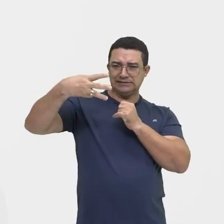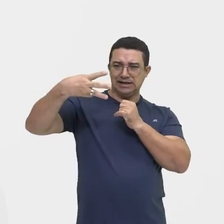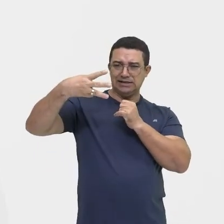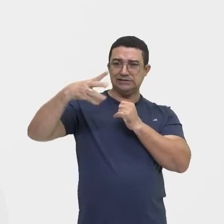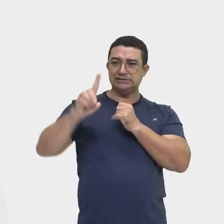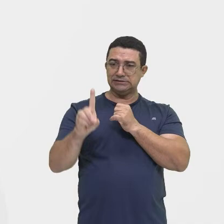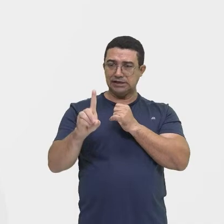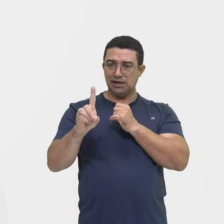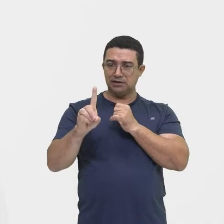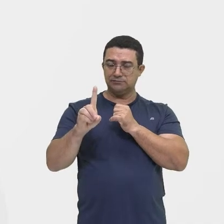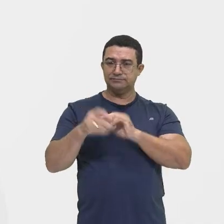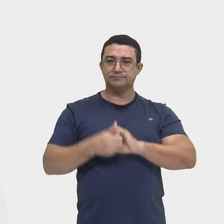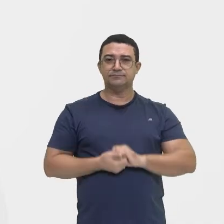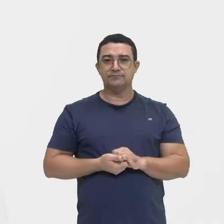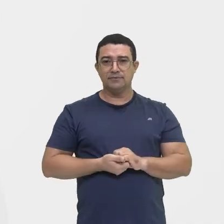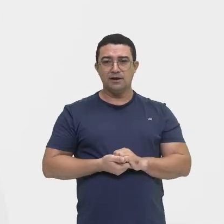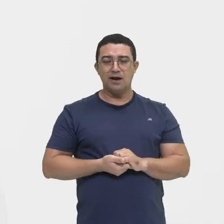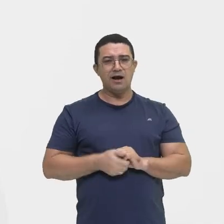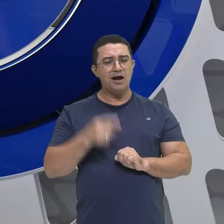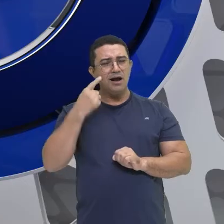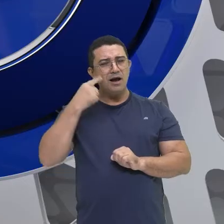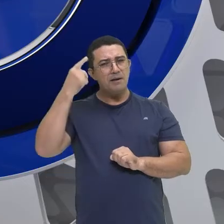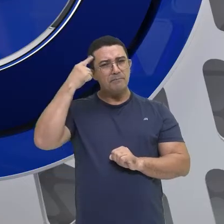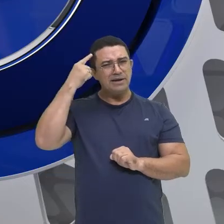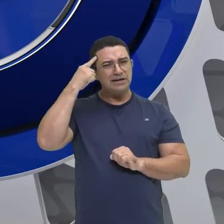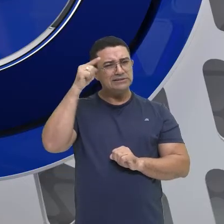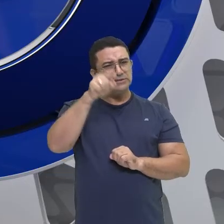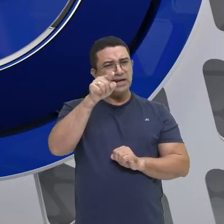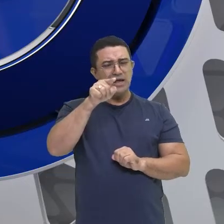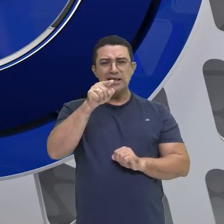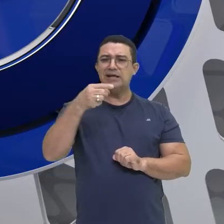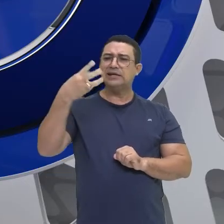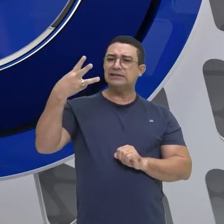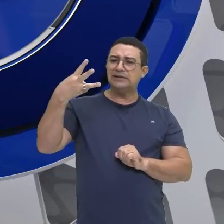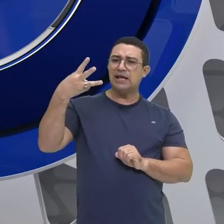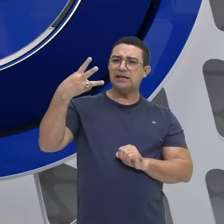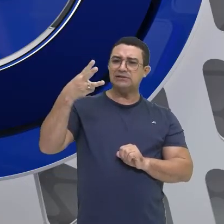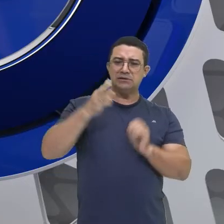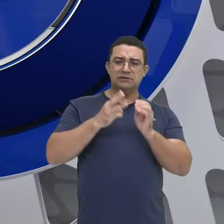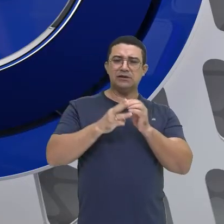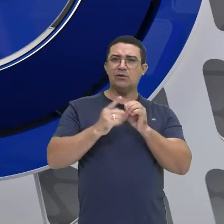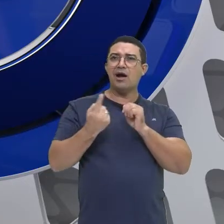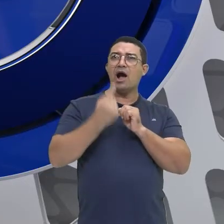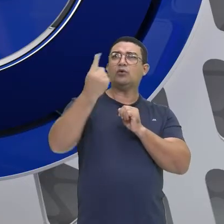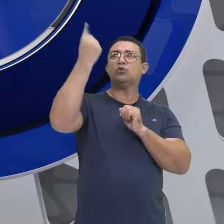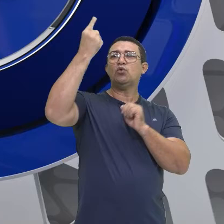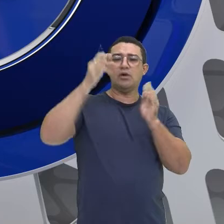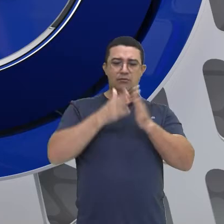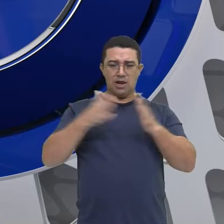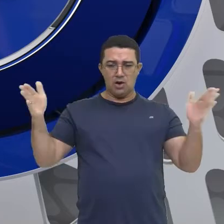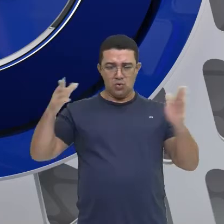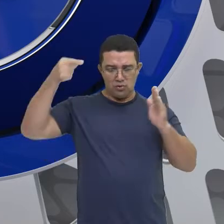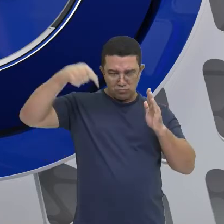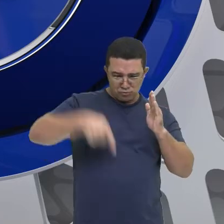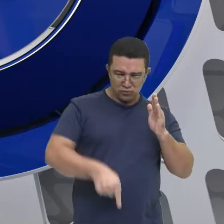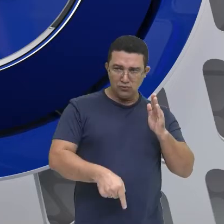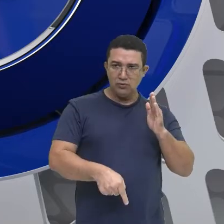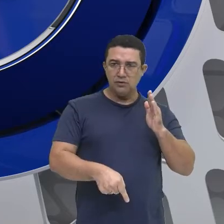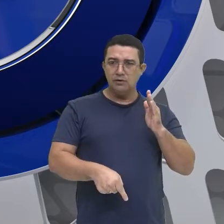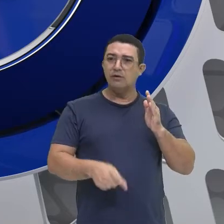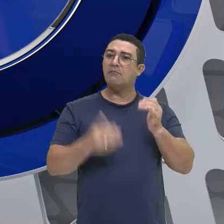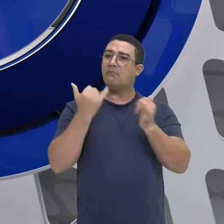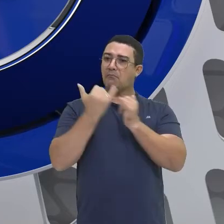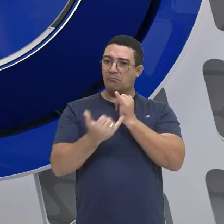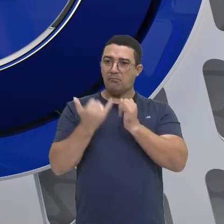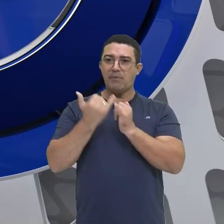Professor, o que é tridimensional? Quando a gente tem a sensação que ela tem 3 dimensões: altura, largura e profundidade.